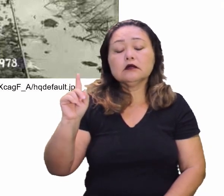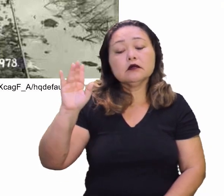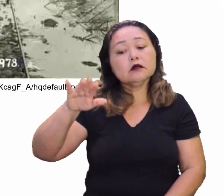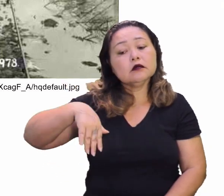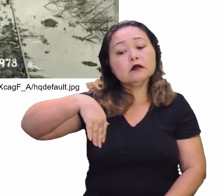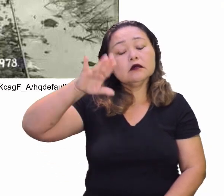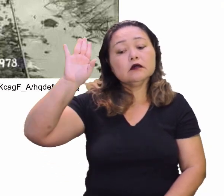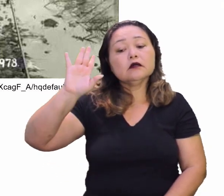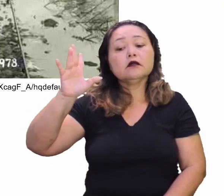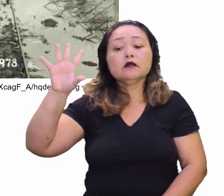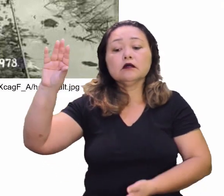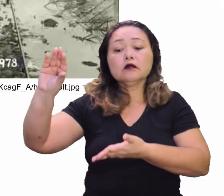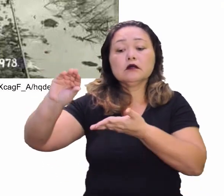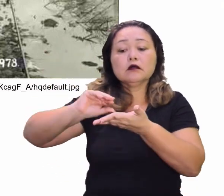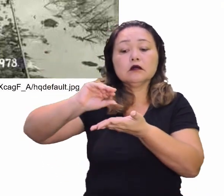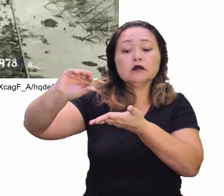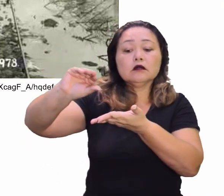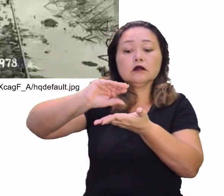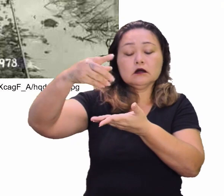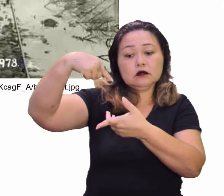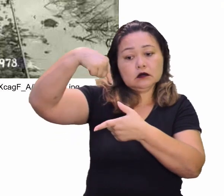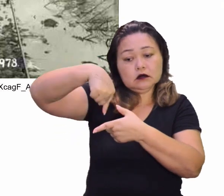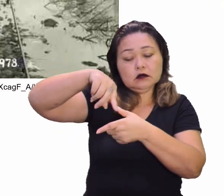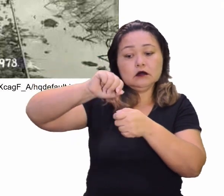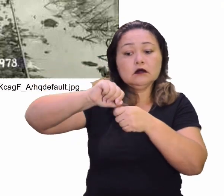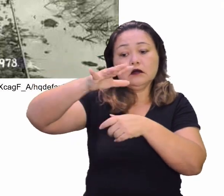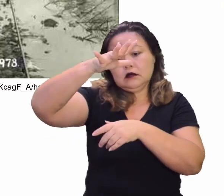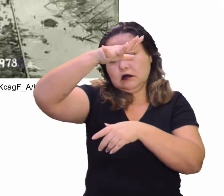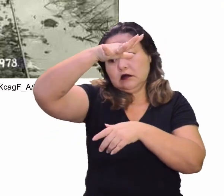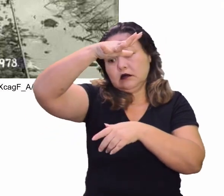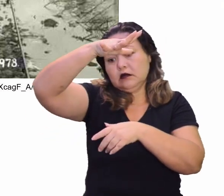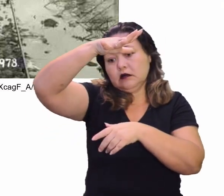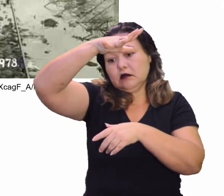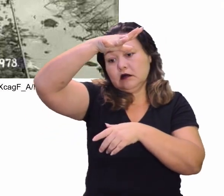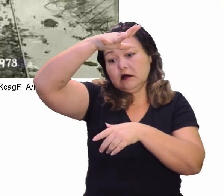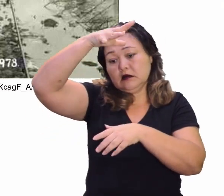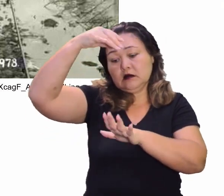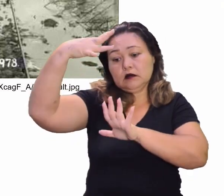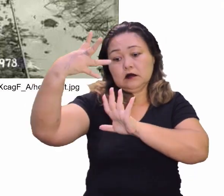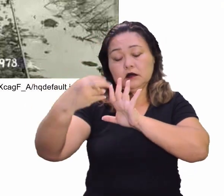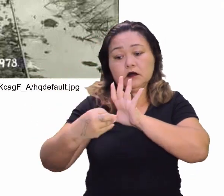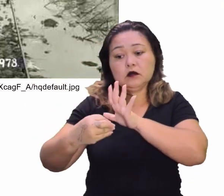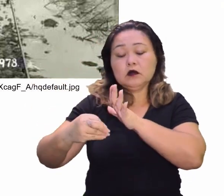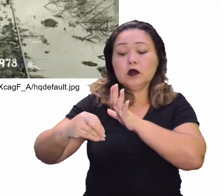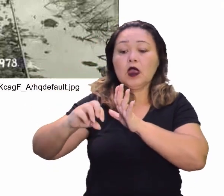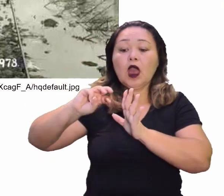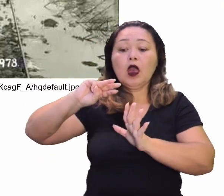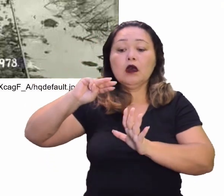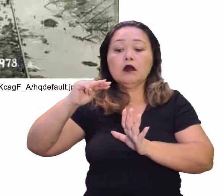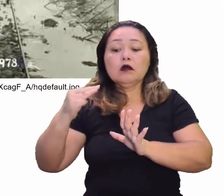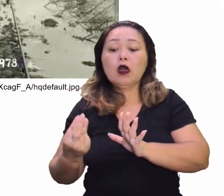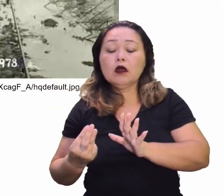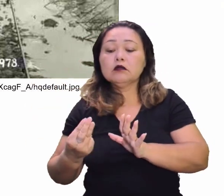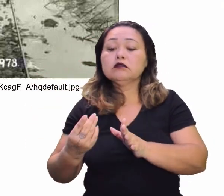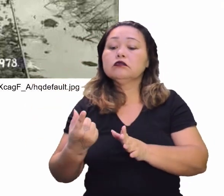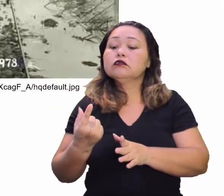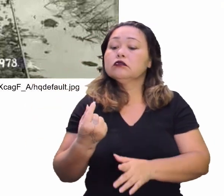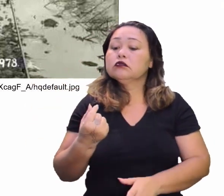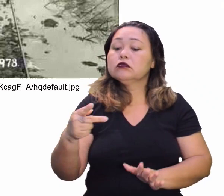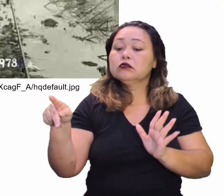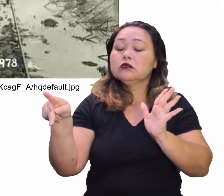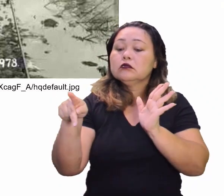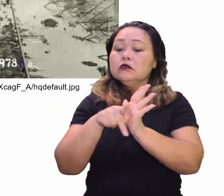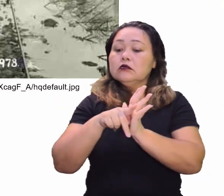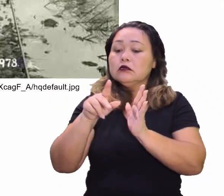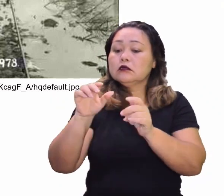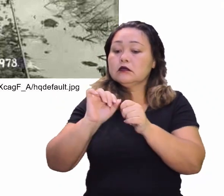dos maiores empreendimentos feitos na Amazônia para aquela época. Isso mesmo. Milhões de libras esterlinas. Olha só,